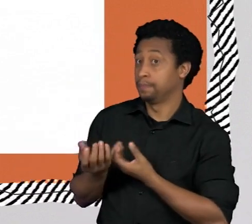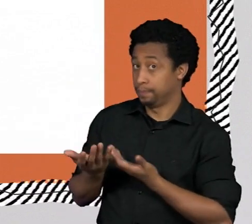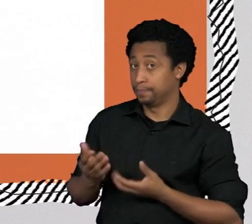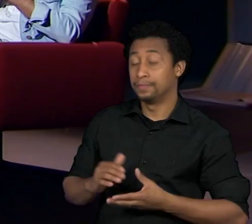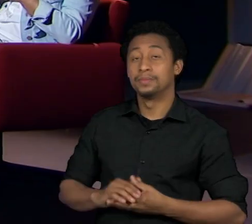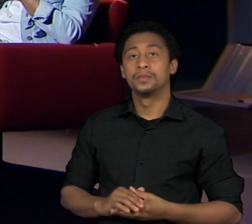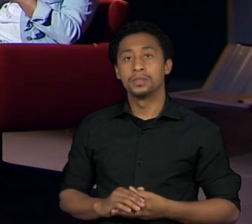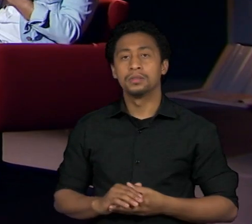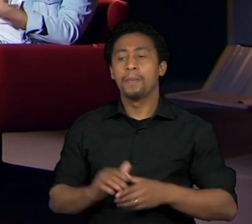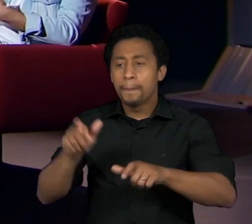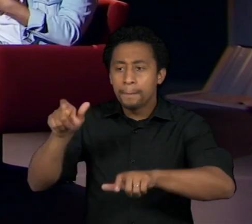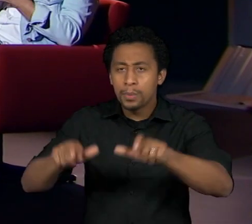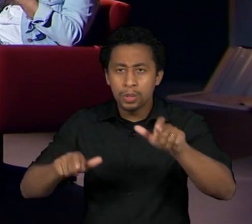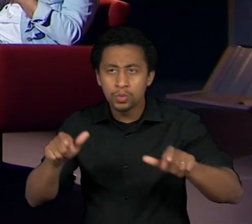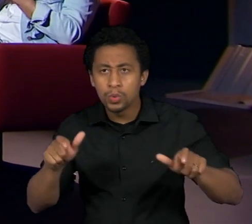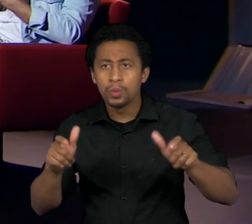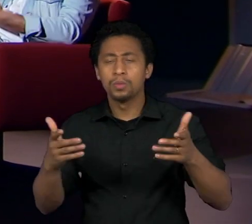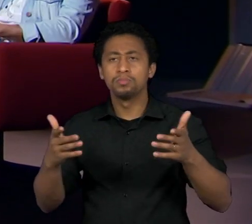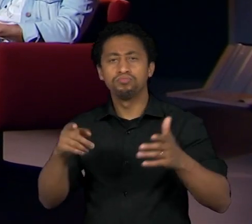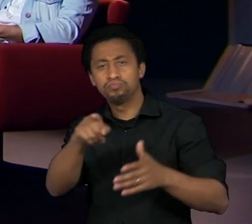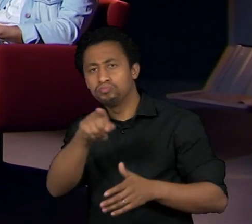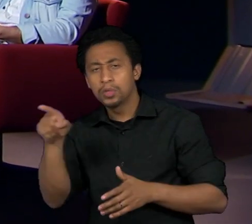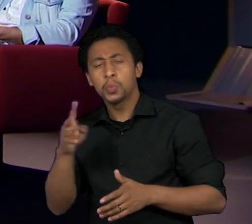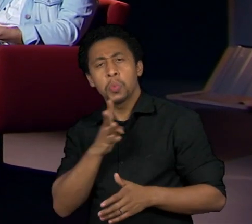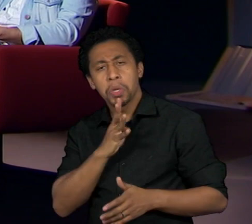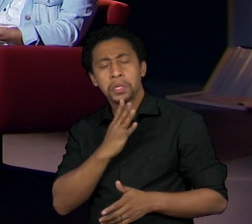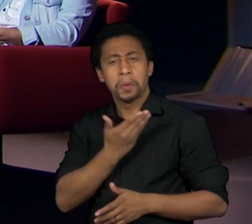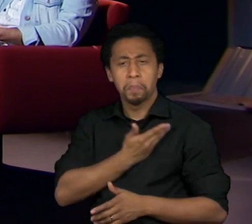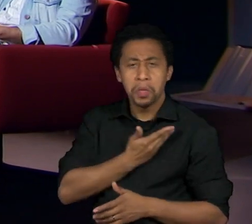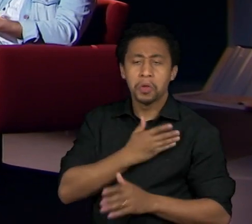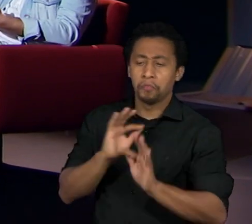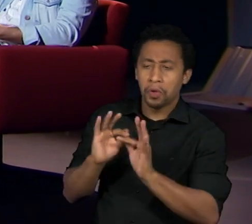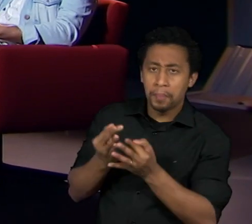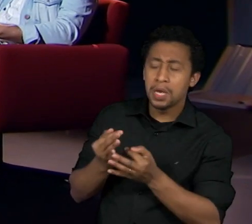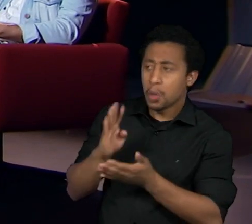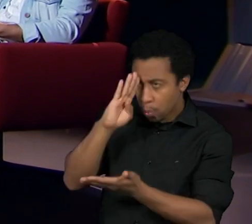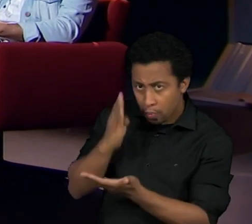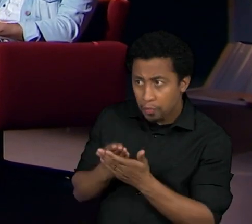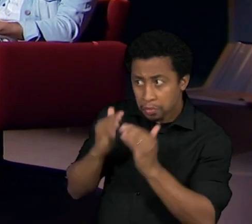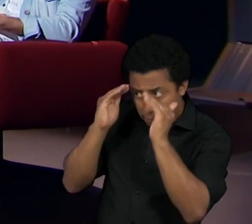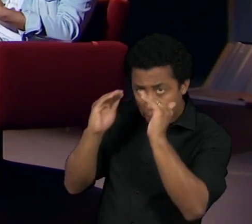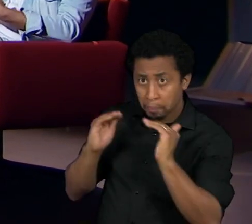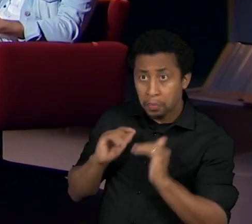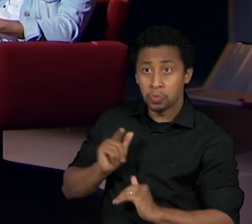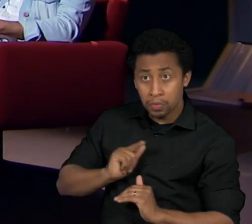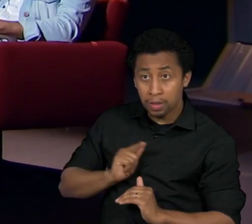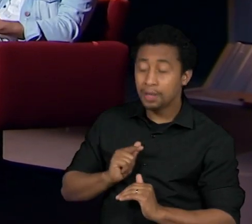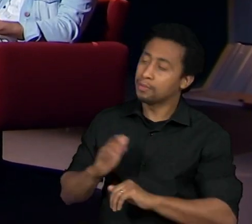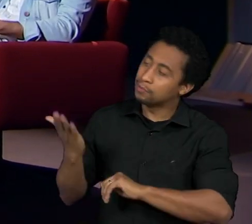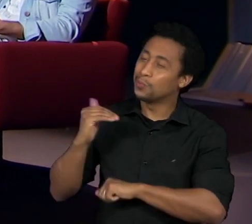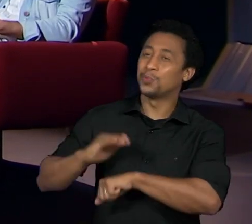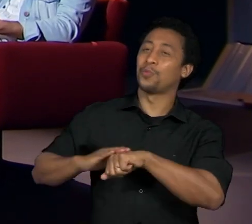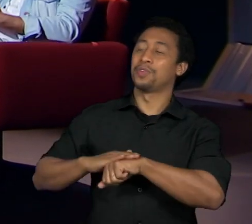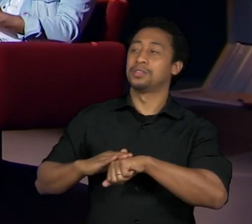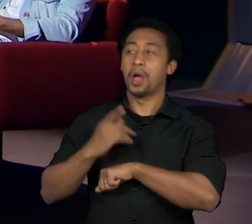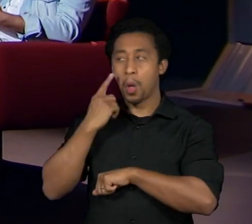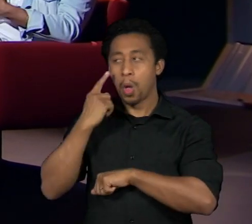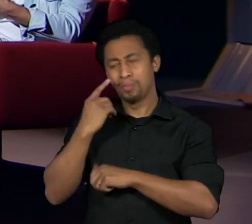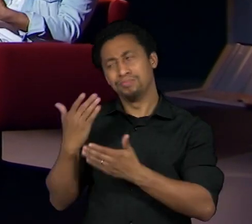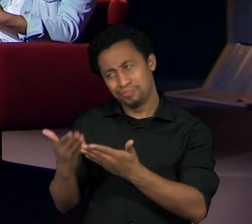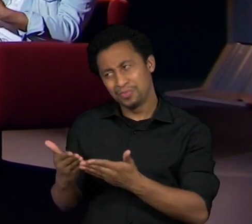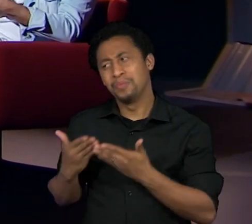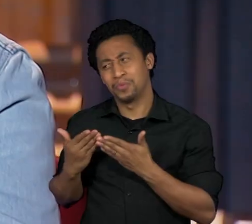que são próximas, que são conhecidas, com quem a gente tem vínculos de confiança e de respeito. E falar, vamos conversar sobre isso aqui, por